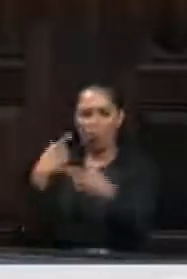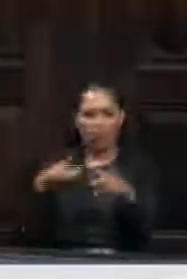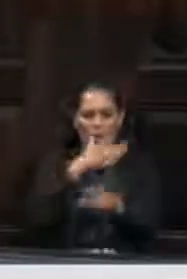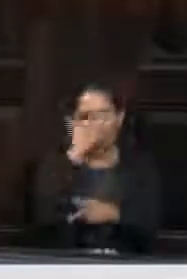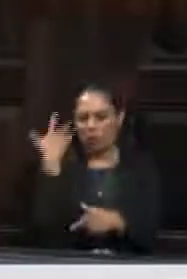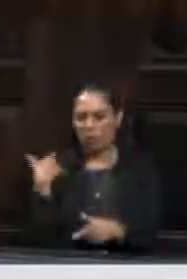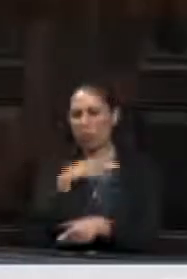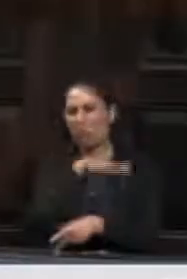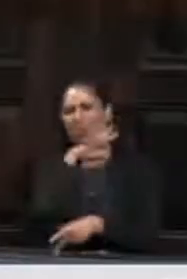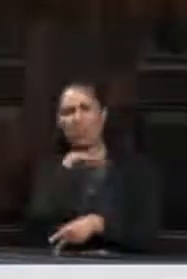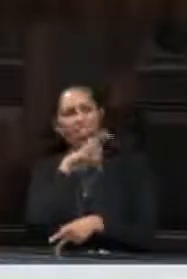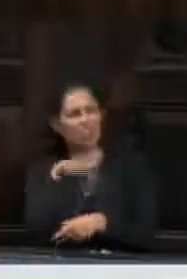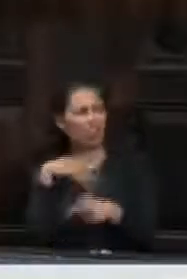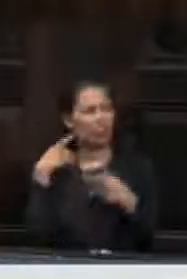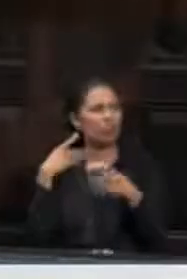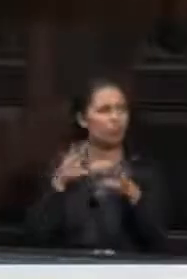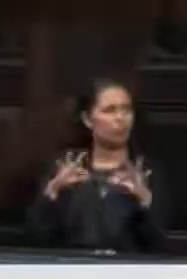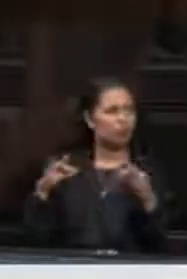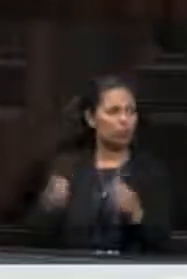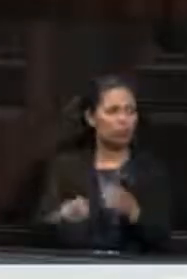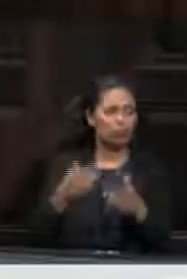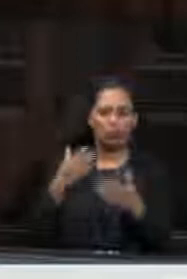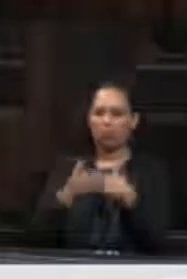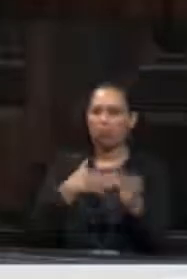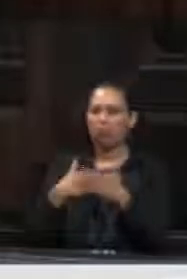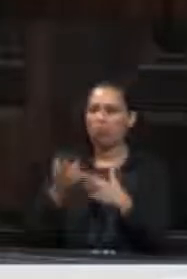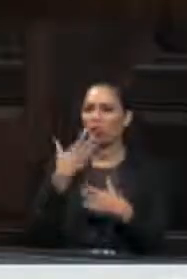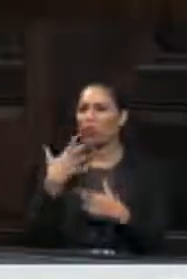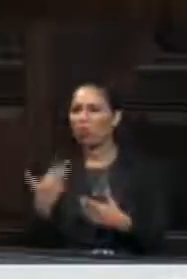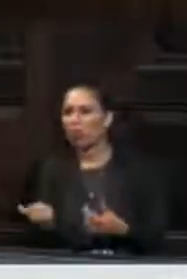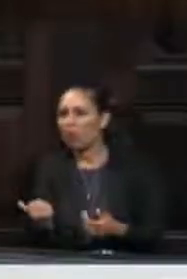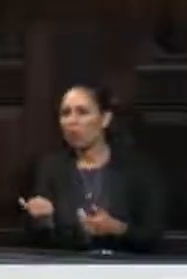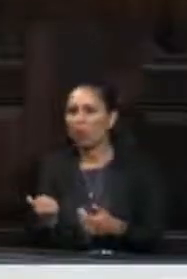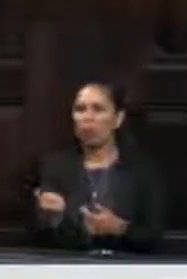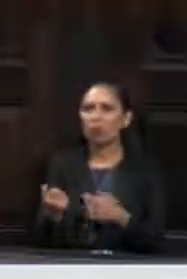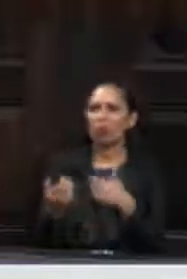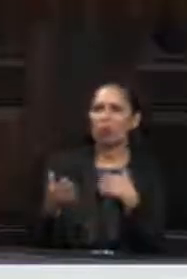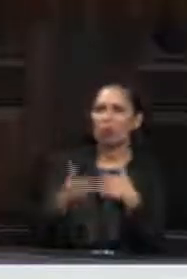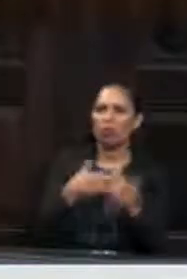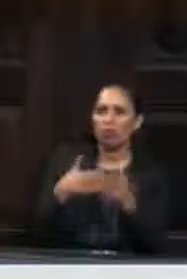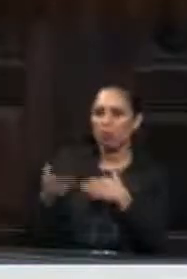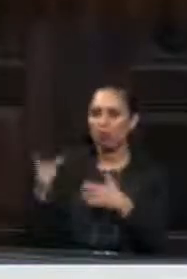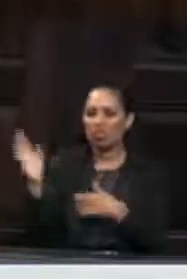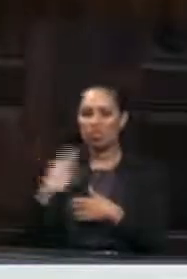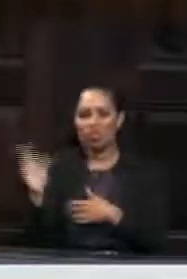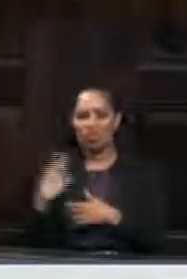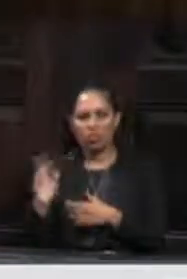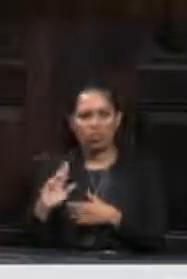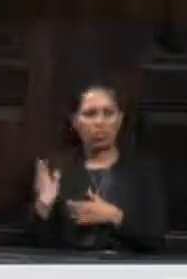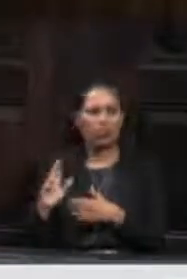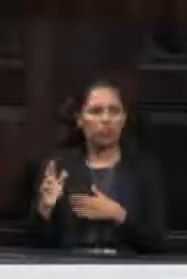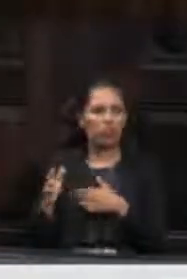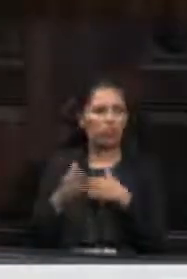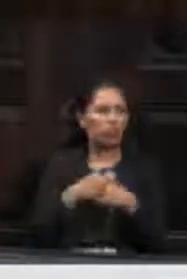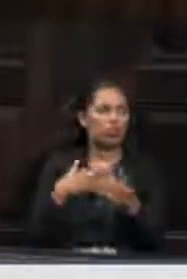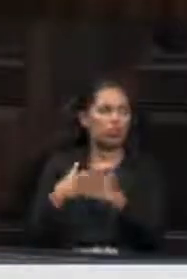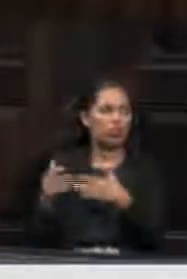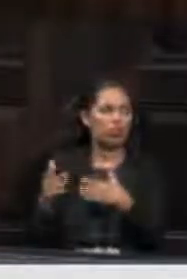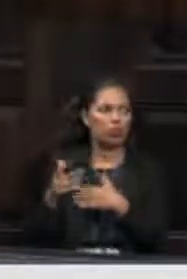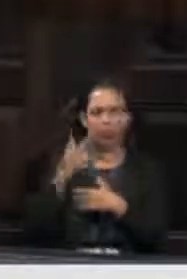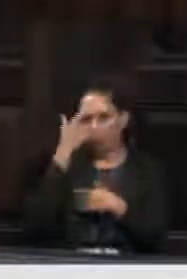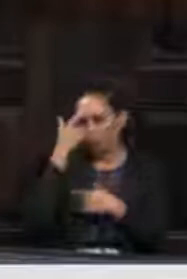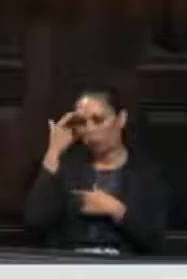contra animais, totalmente contra. Independente da cor de pele, senhor presidente, independente da religião, independente da condição